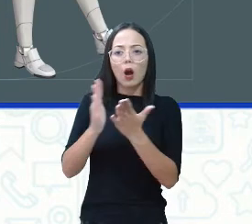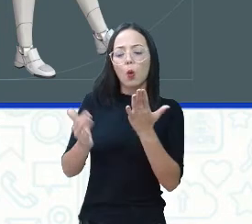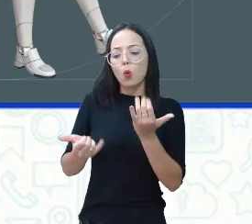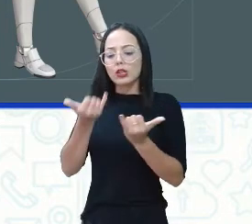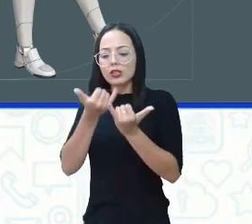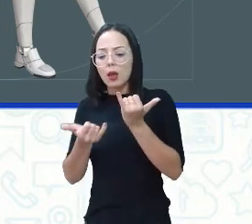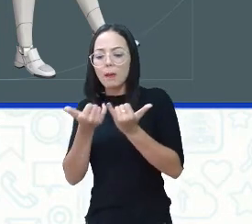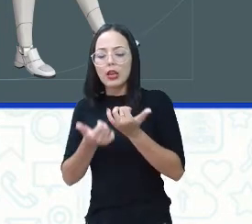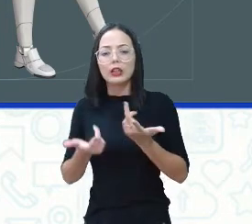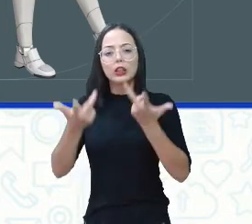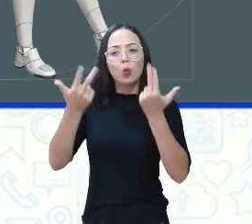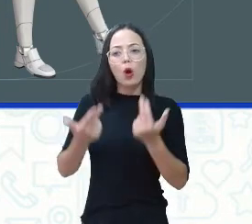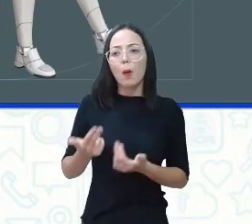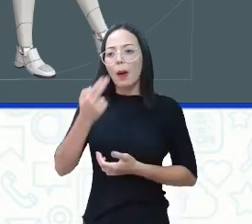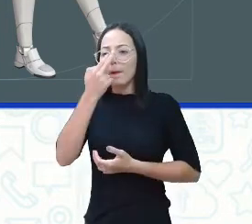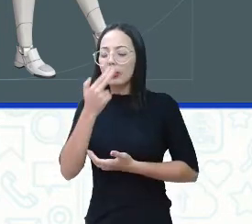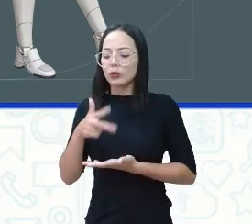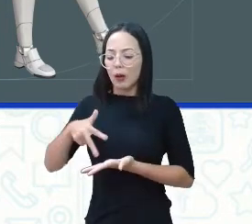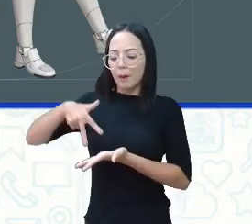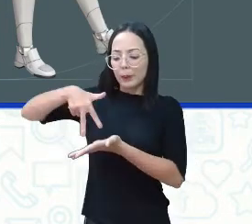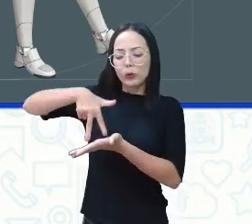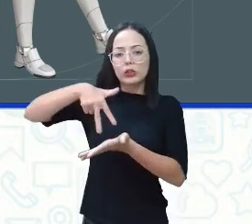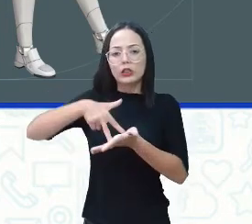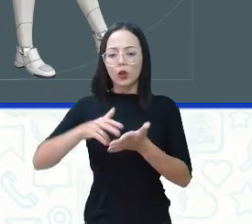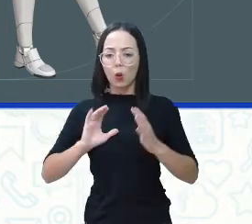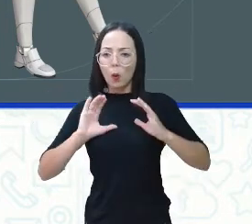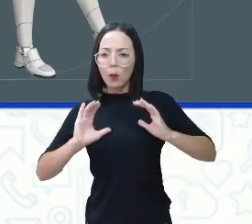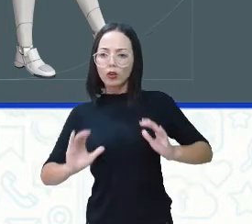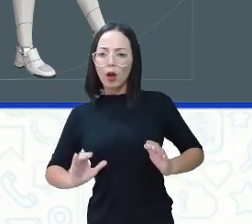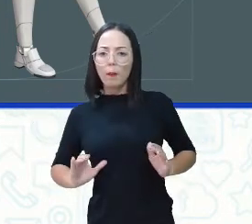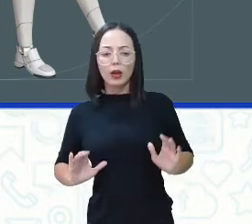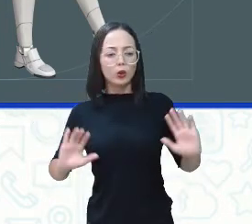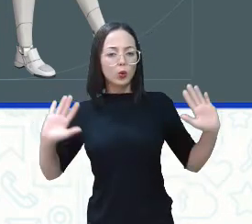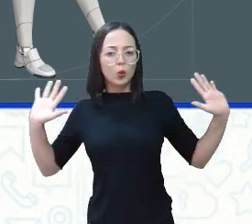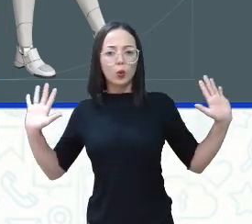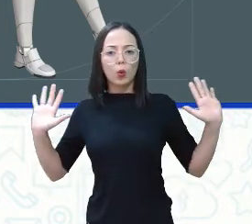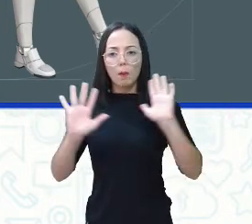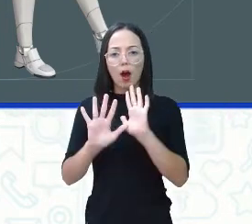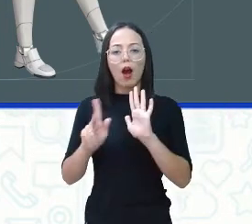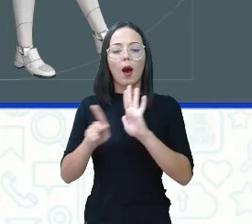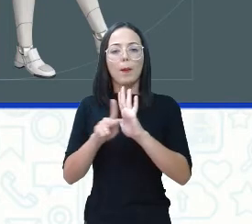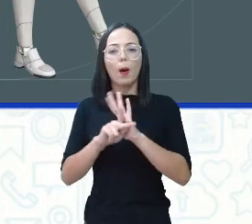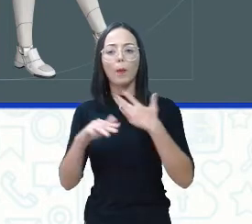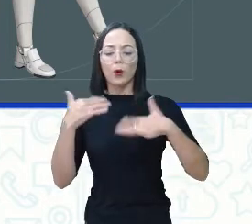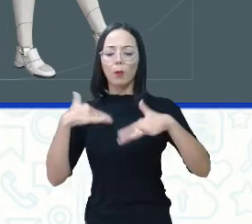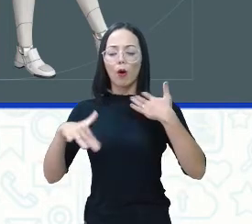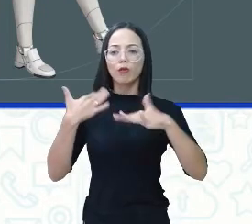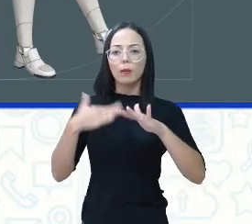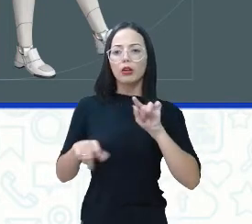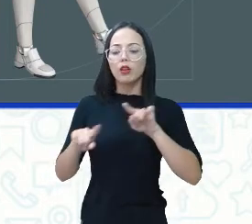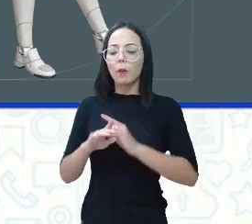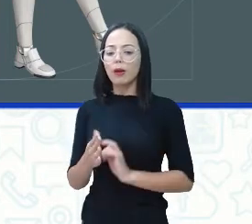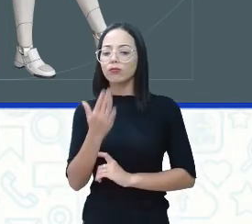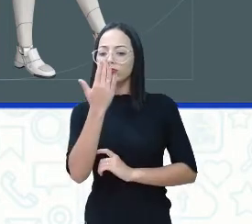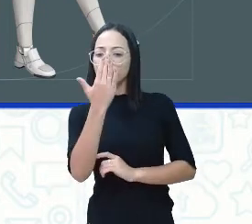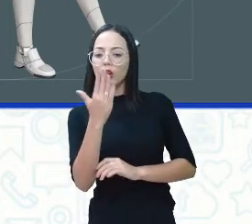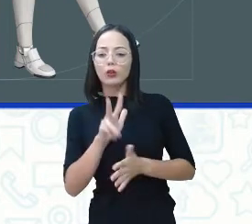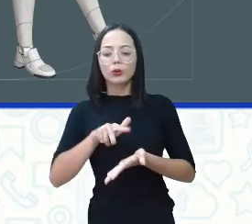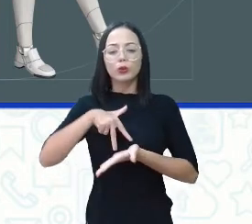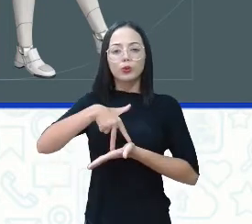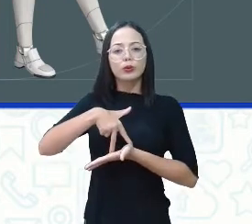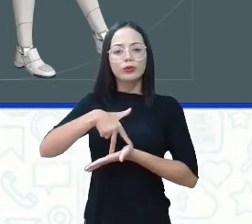as mesmas, a posição, a postura dos braços, a encarar de frente. Então, a